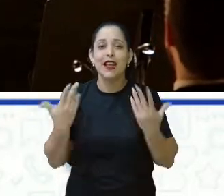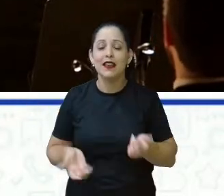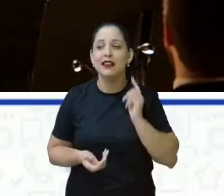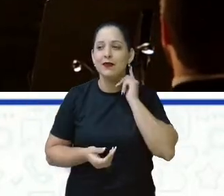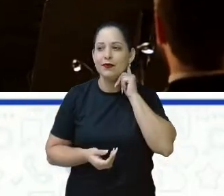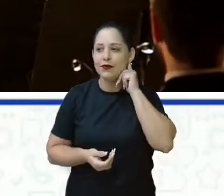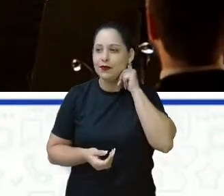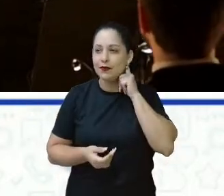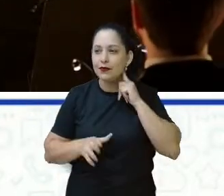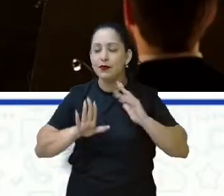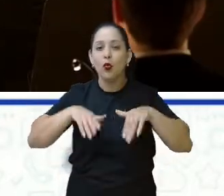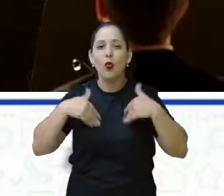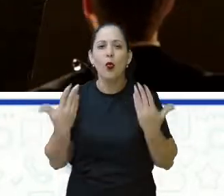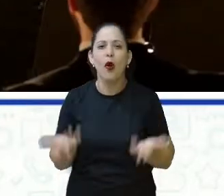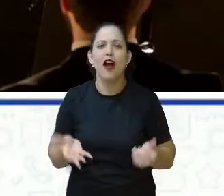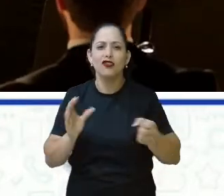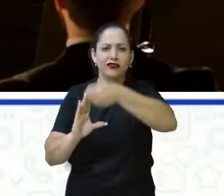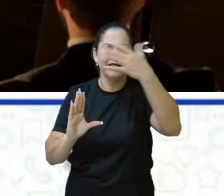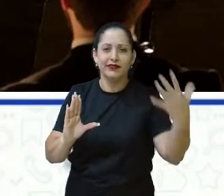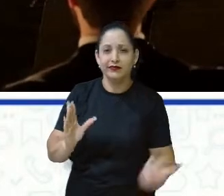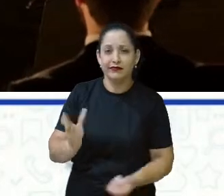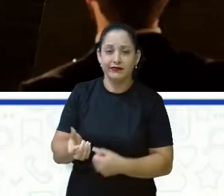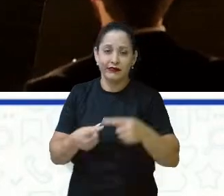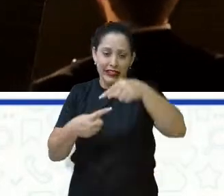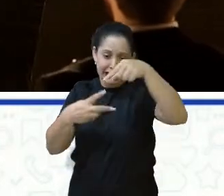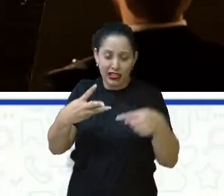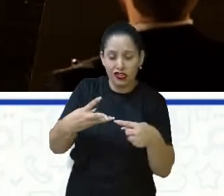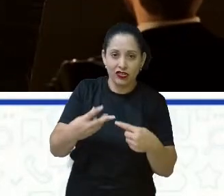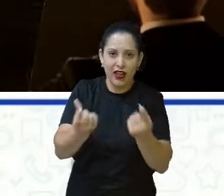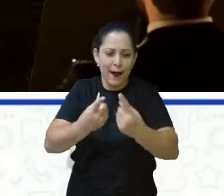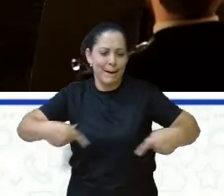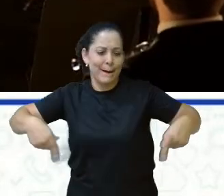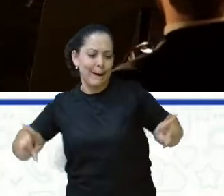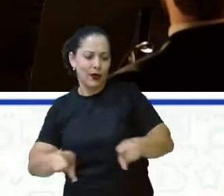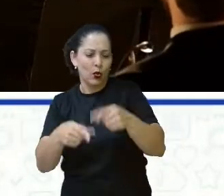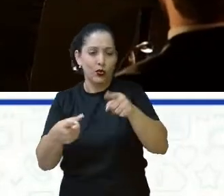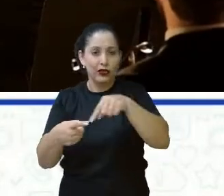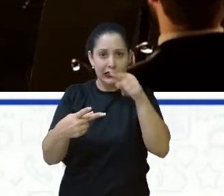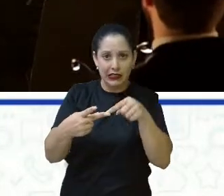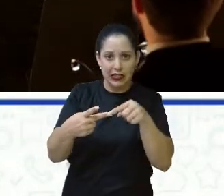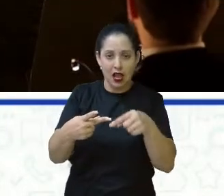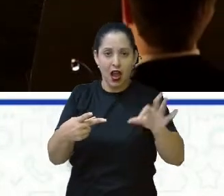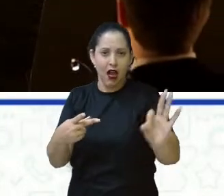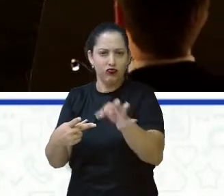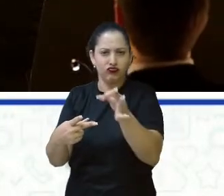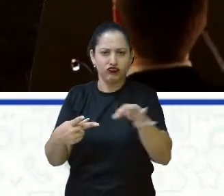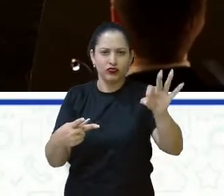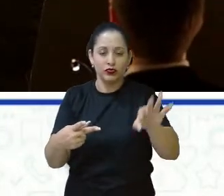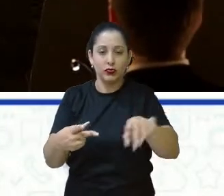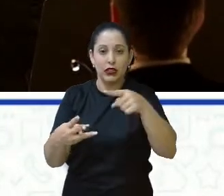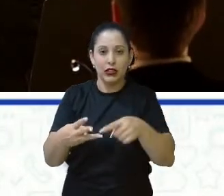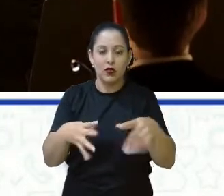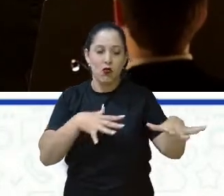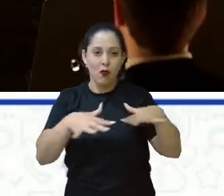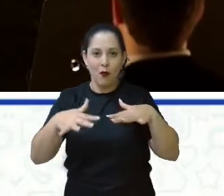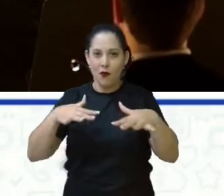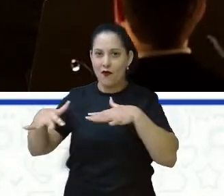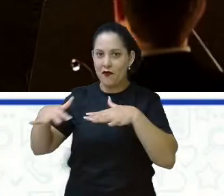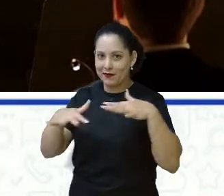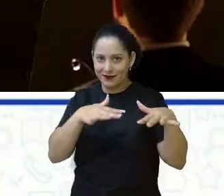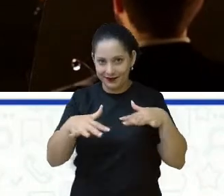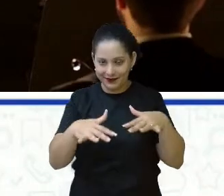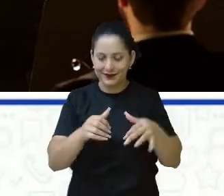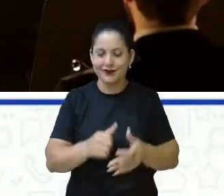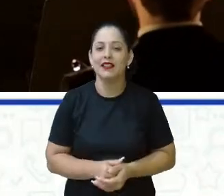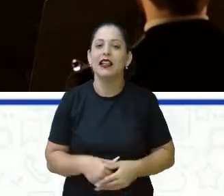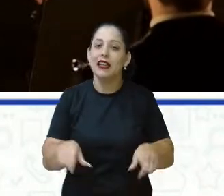esses elementos? Então, temos 3 elementos, a melodia, a harmonia e o ritmo, além das